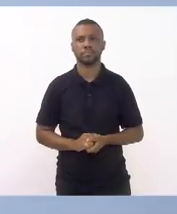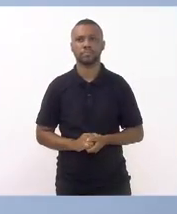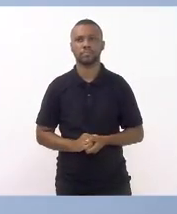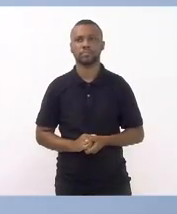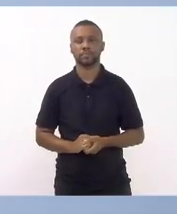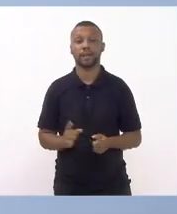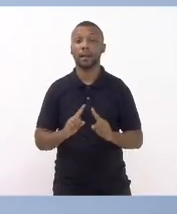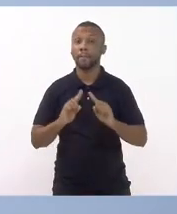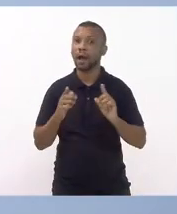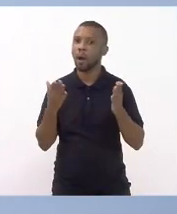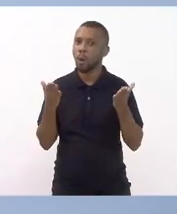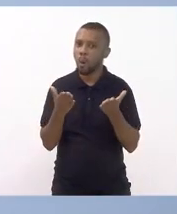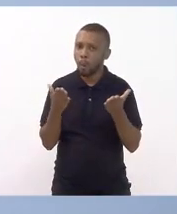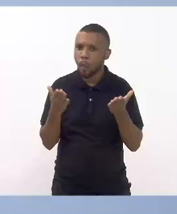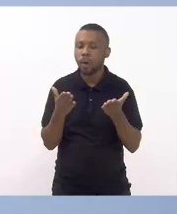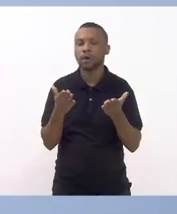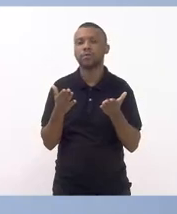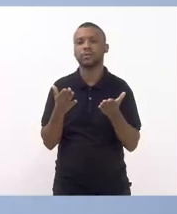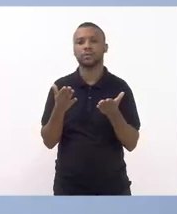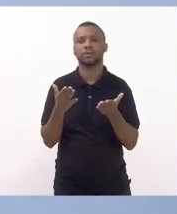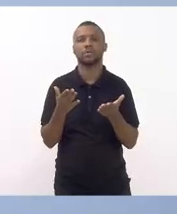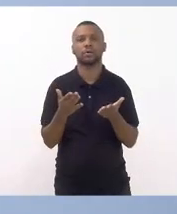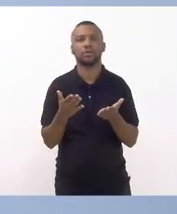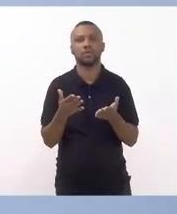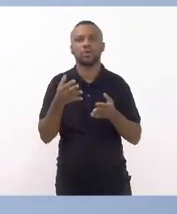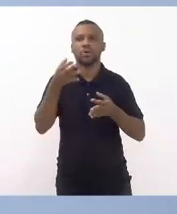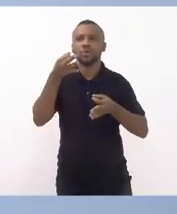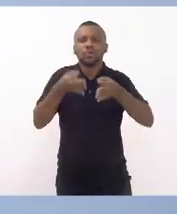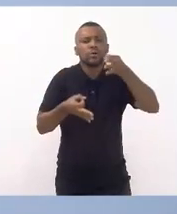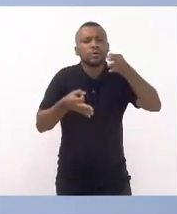Mas hoje, senhora presidente...